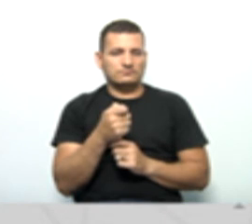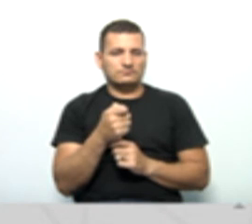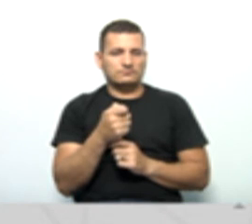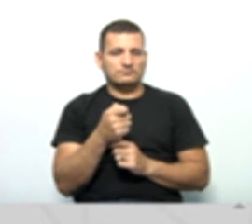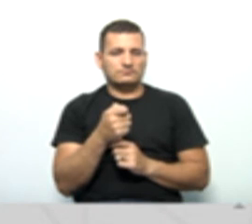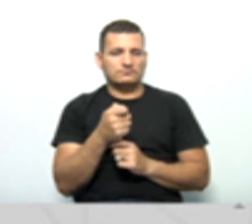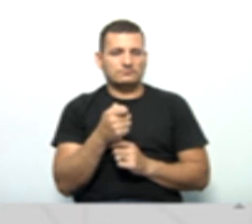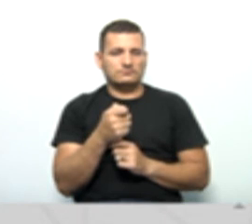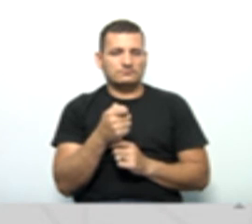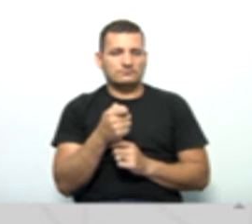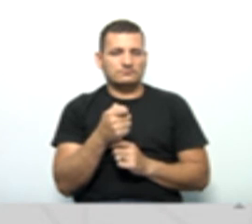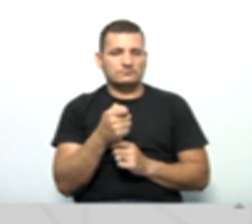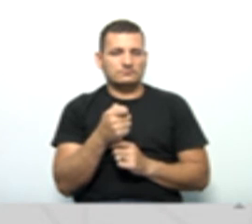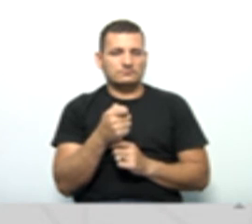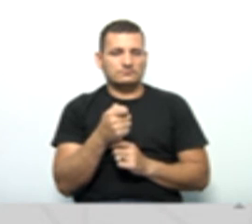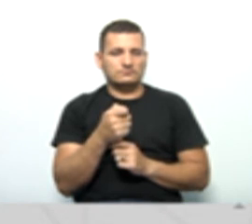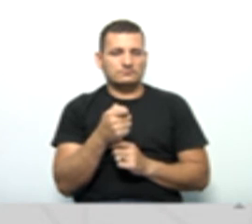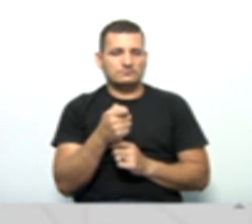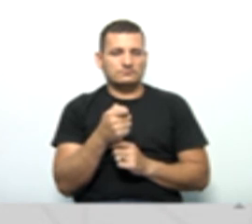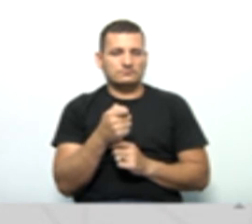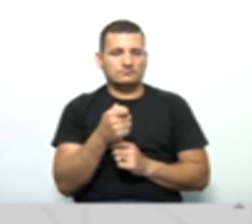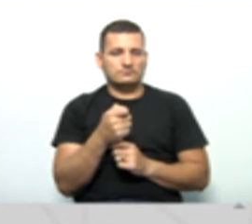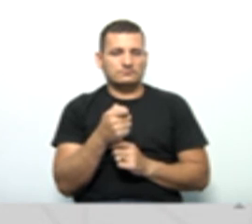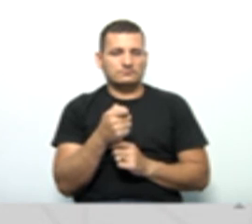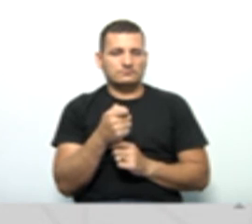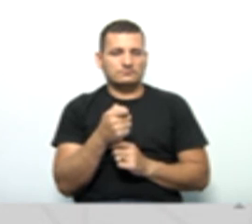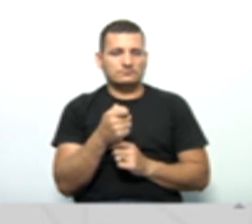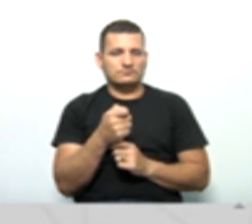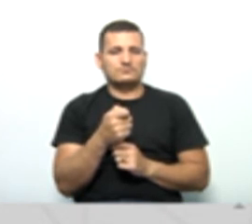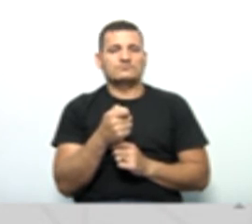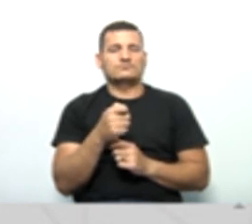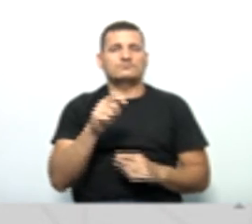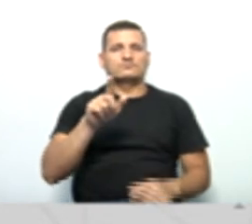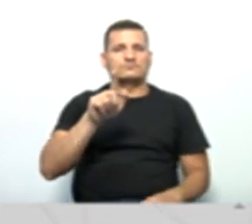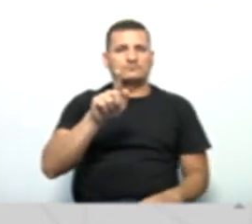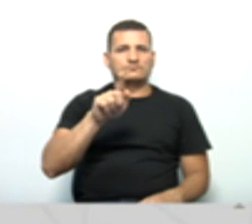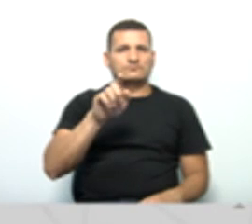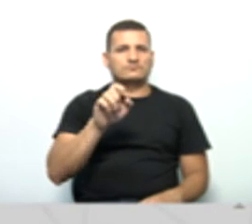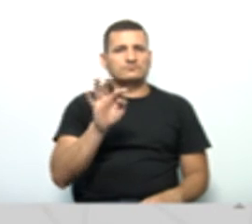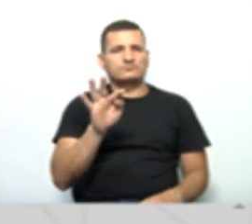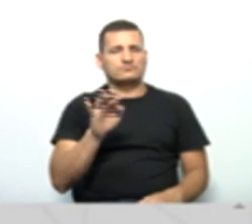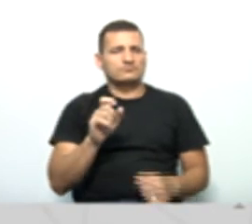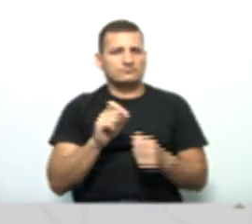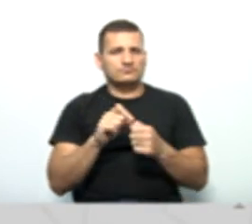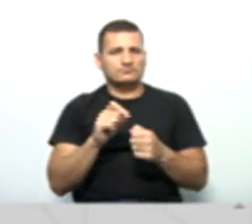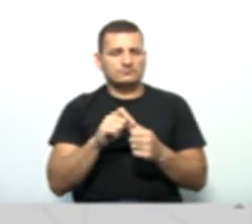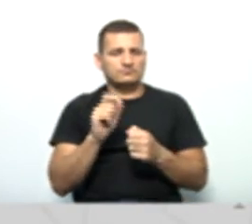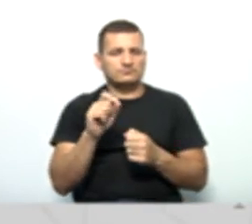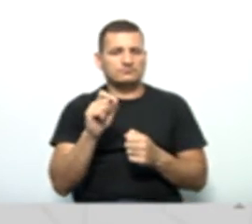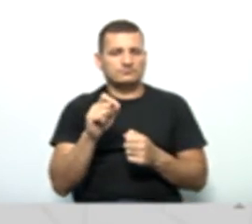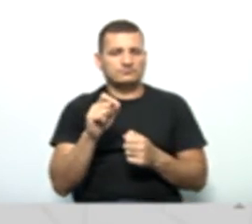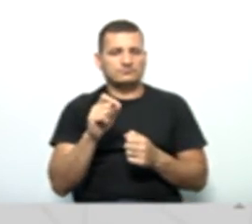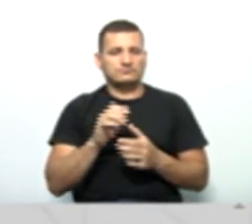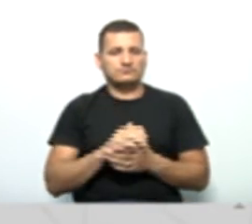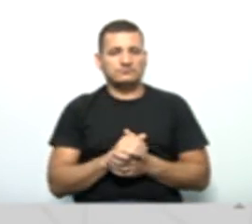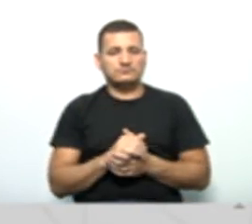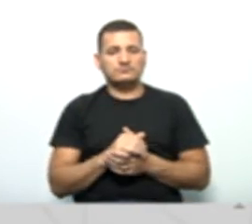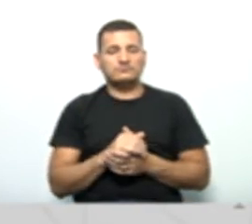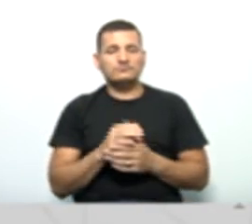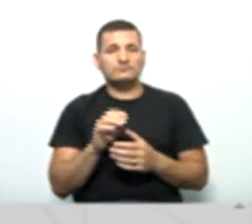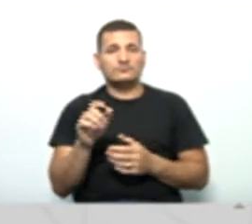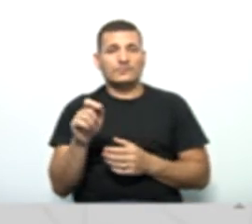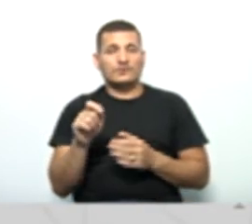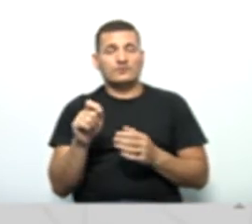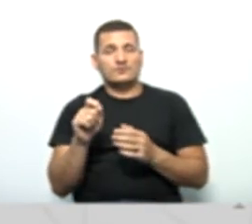né? Só o valor, os valores aqui. E o get? O que o get faz? O get retorna o valor da